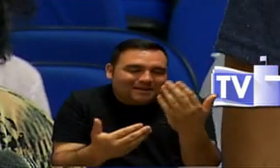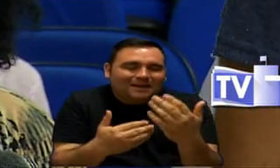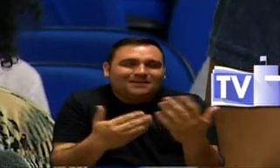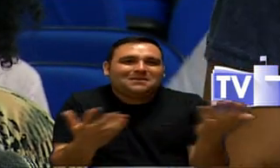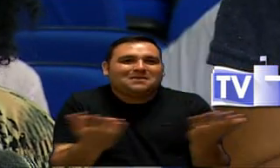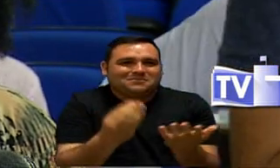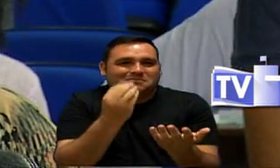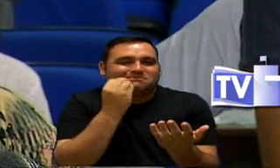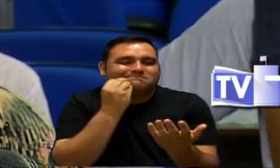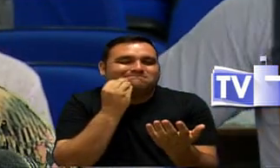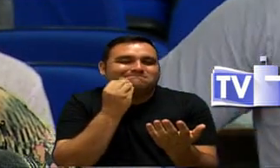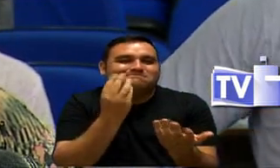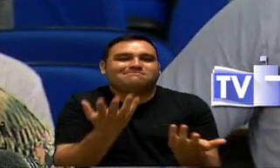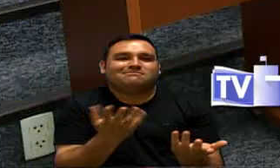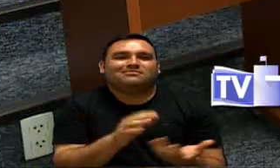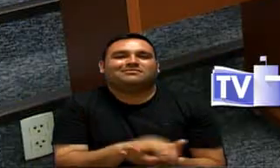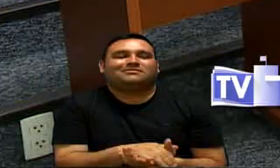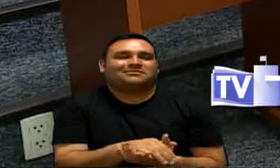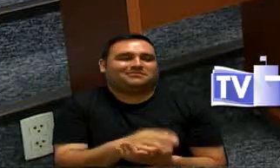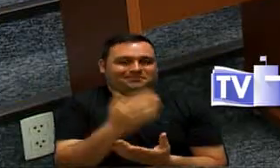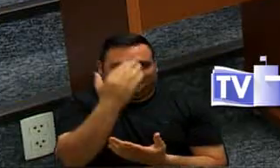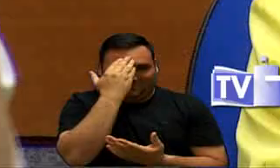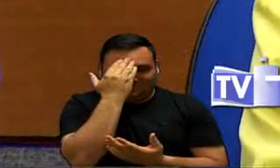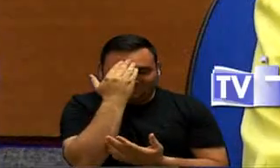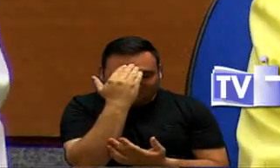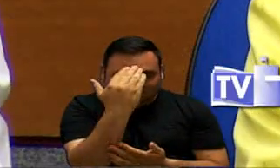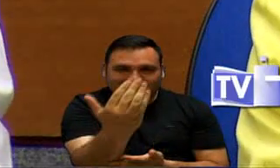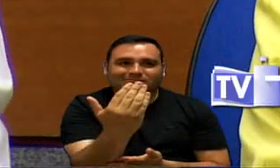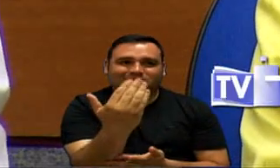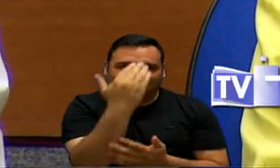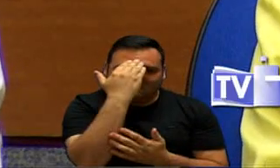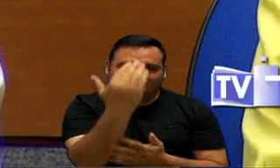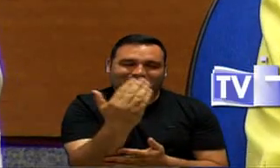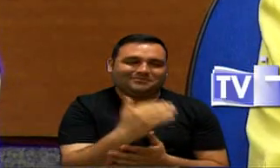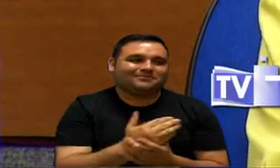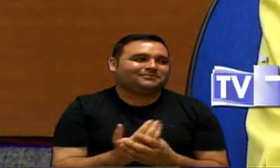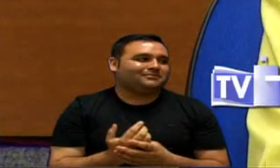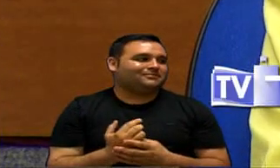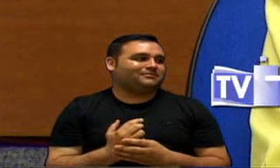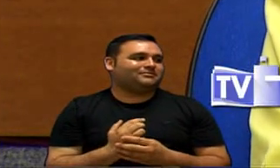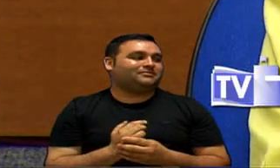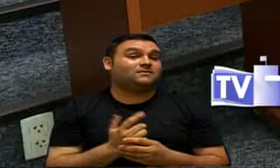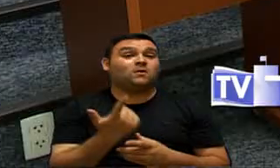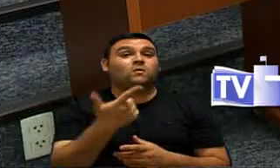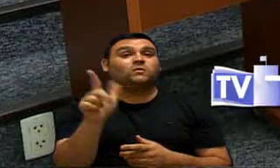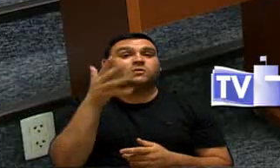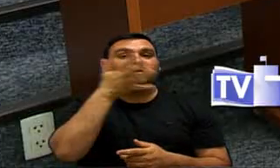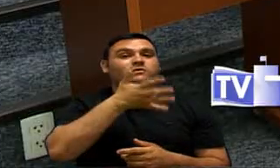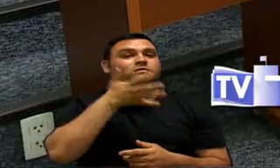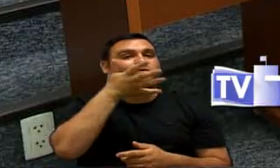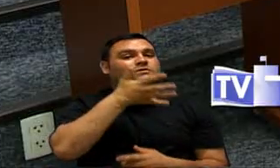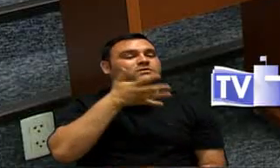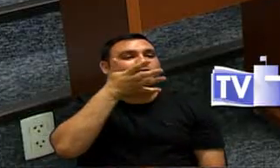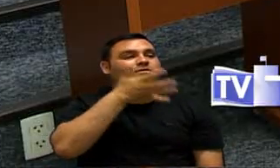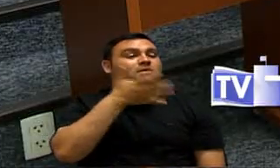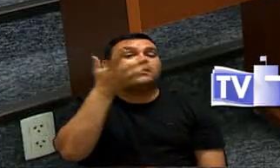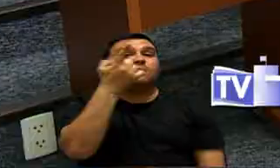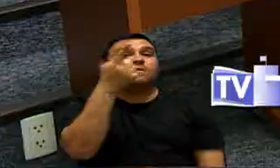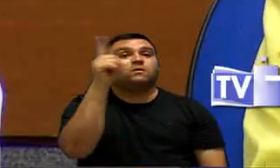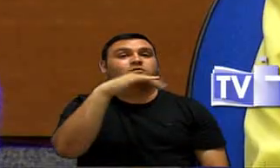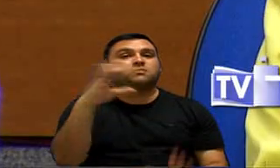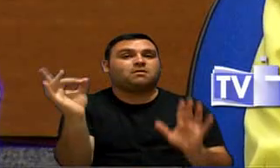Obrigada pela oportunidade. Obrigada. Obrigada, agradeço. Passar a palavra agora para a